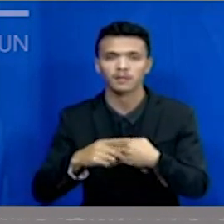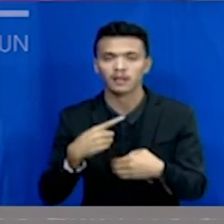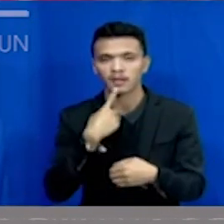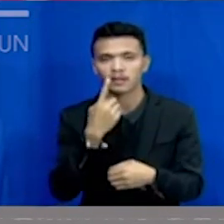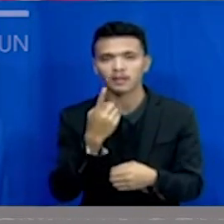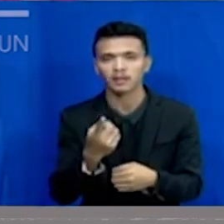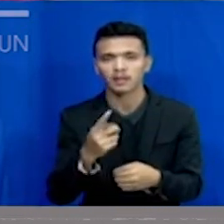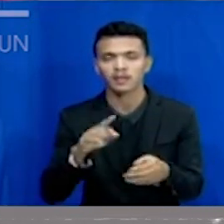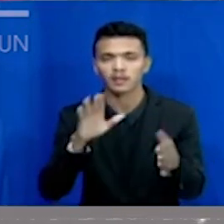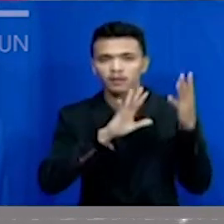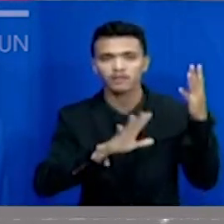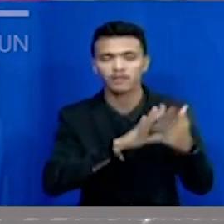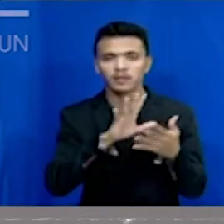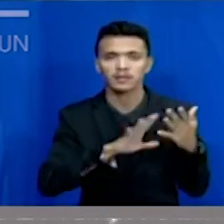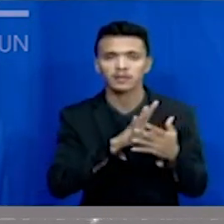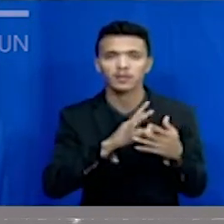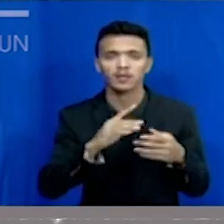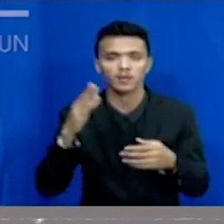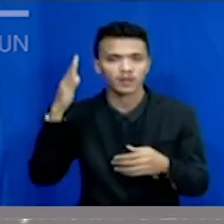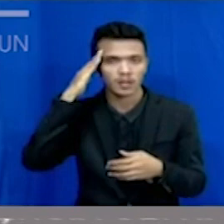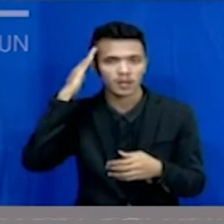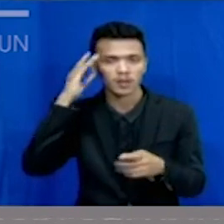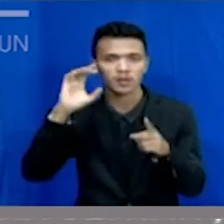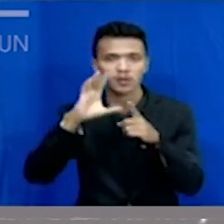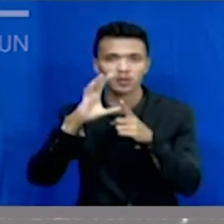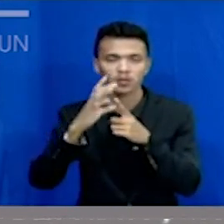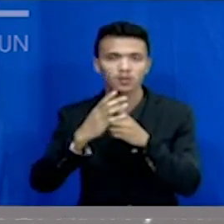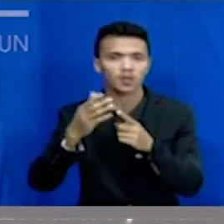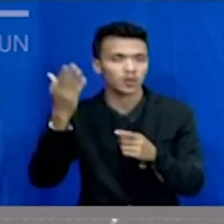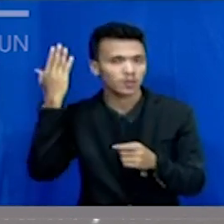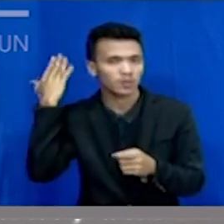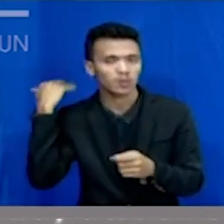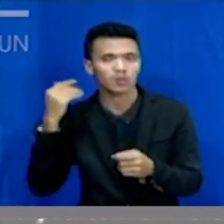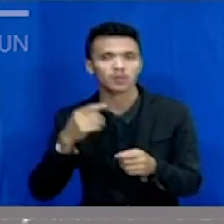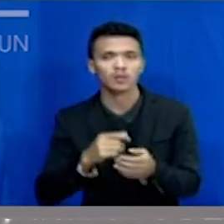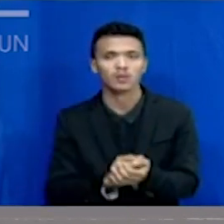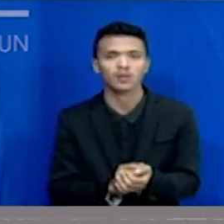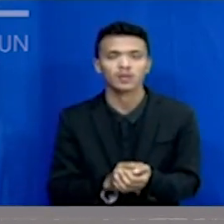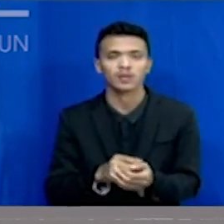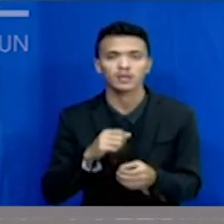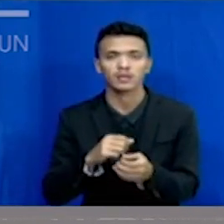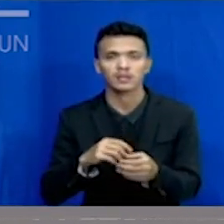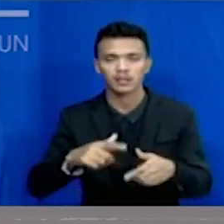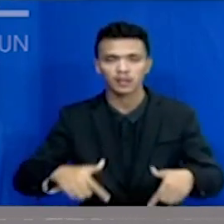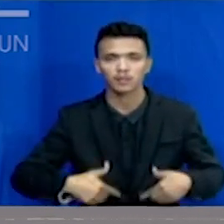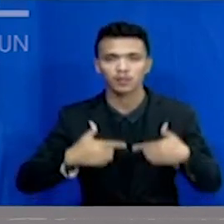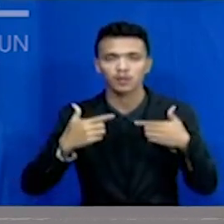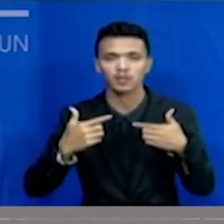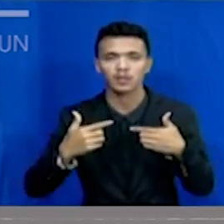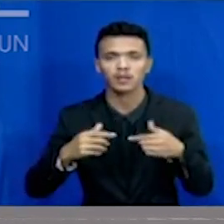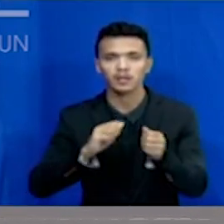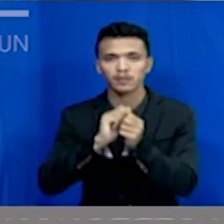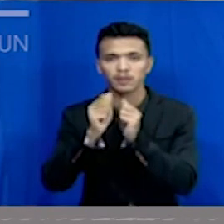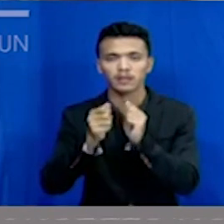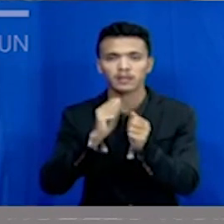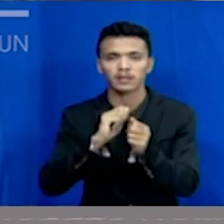Hateten. Festa comunitária ne hodihano in tradição beyala sira nebe usaro durante sira ne vida viazem pesca e